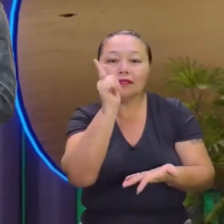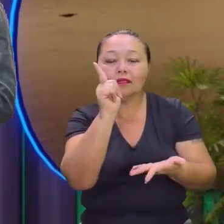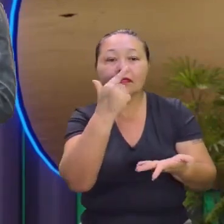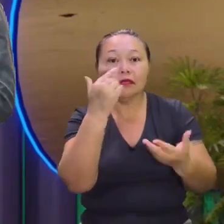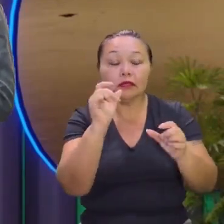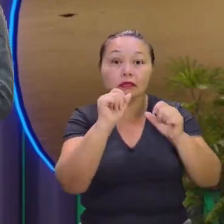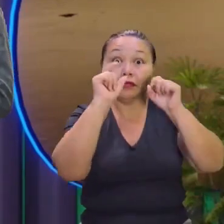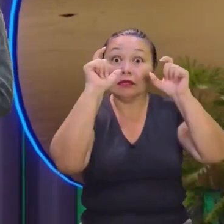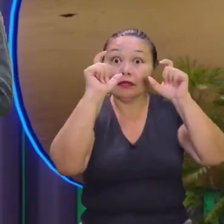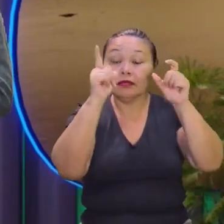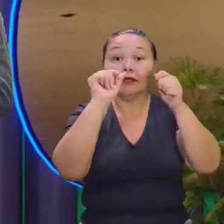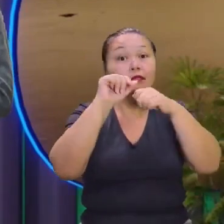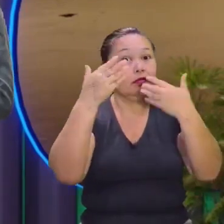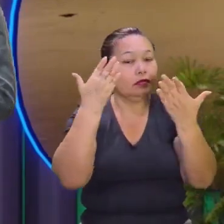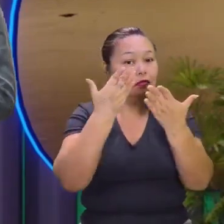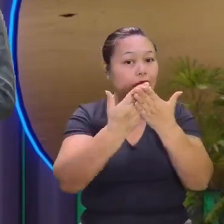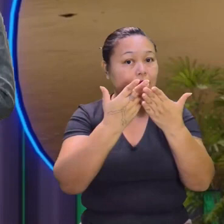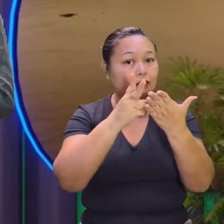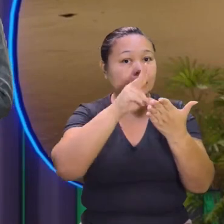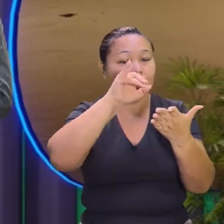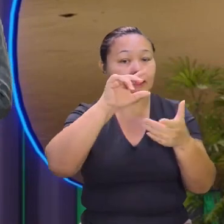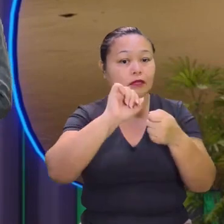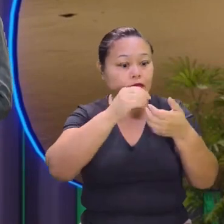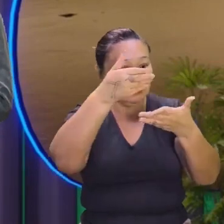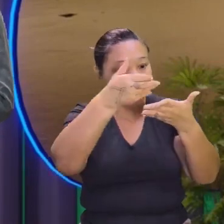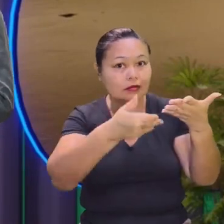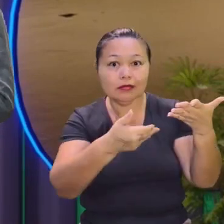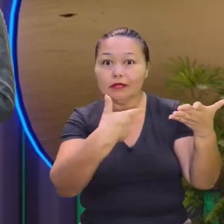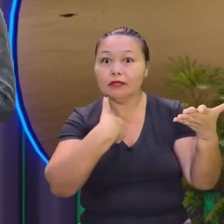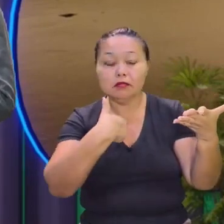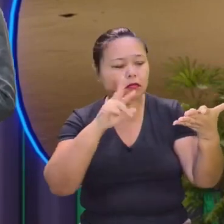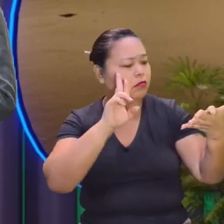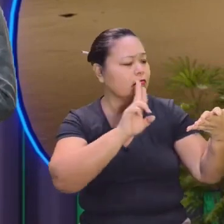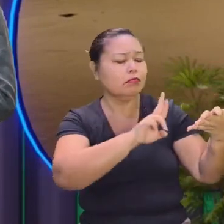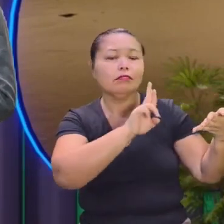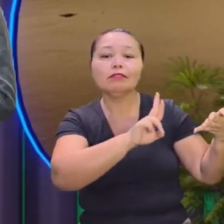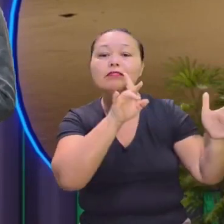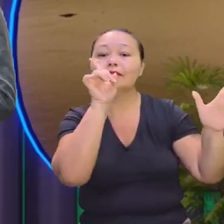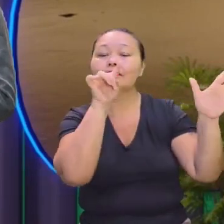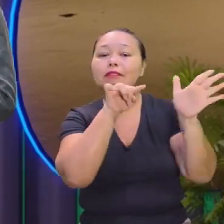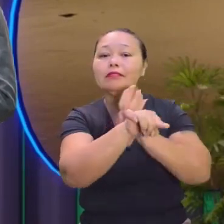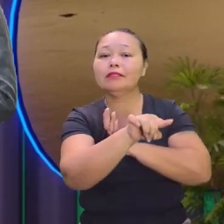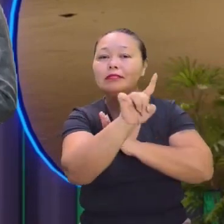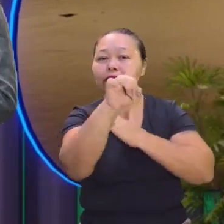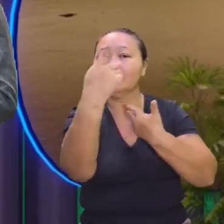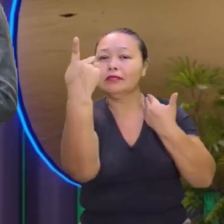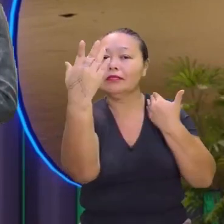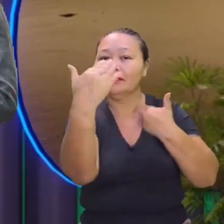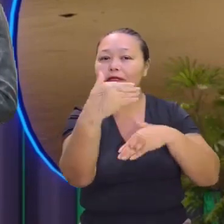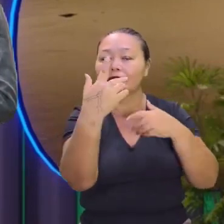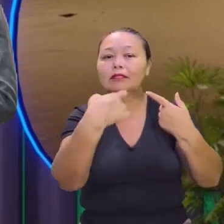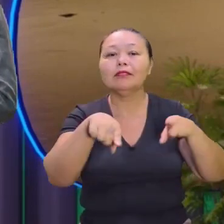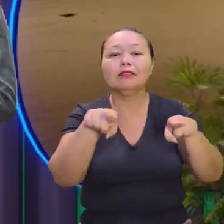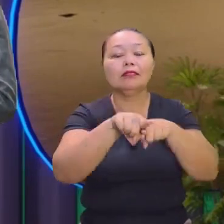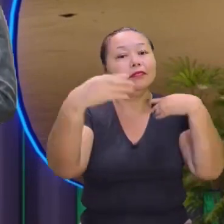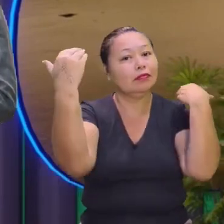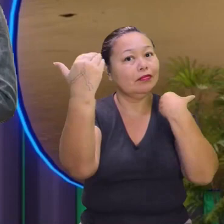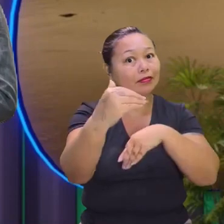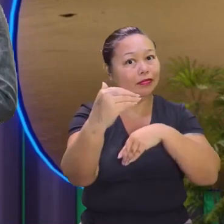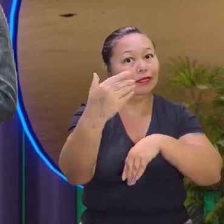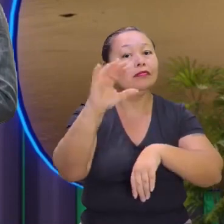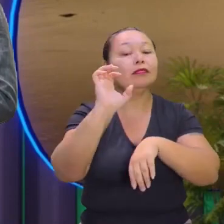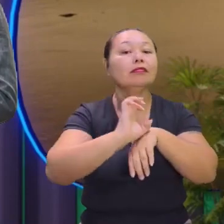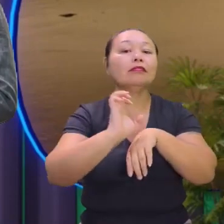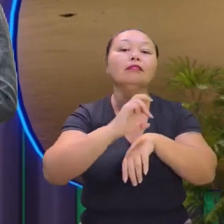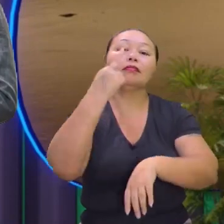está ligado, se está atento à aula, vai tirar de letra, vai gabaritar a sua questão aí na sua prova e também no concurso